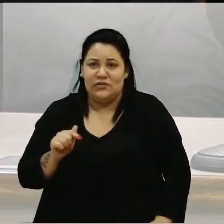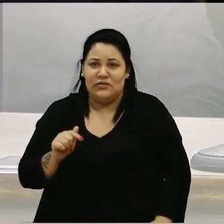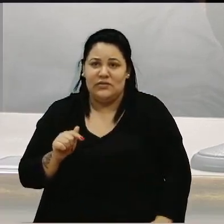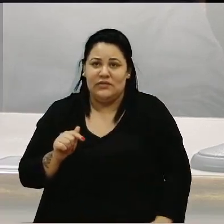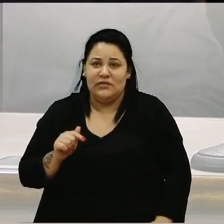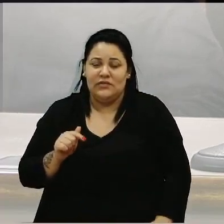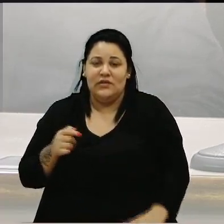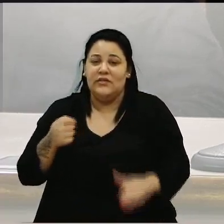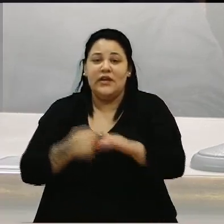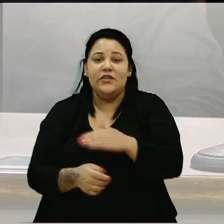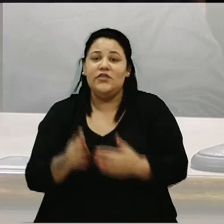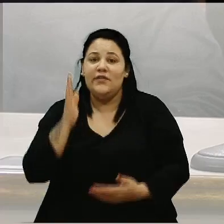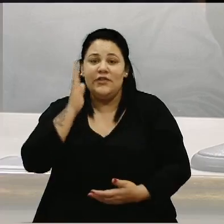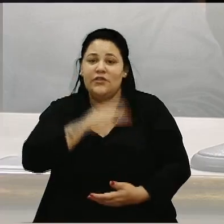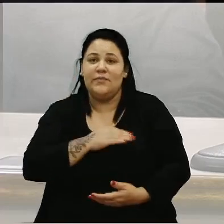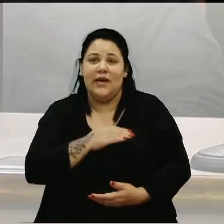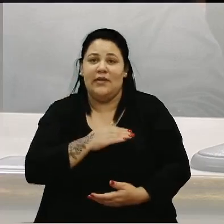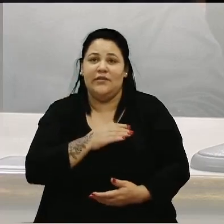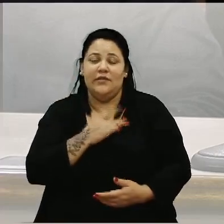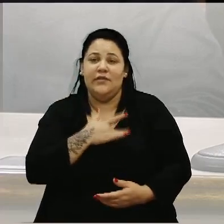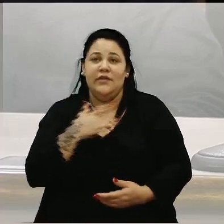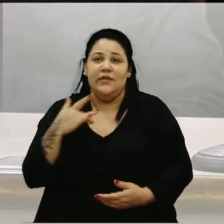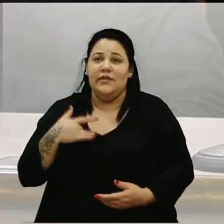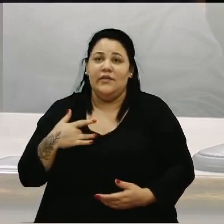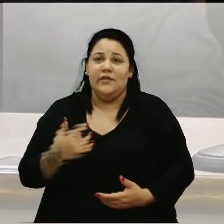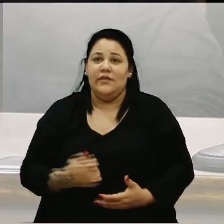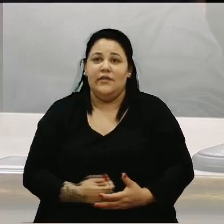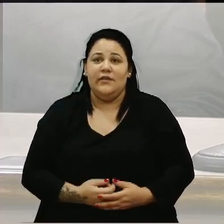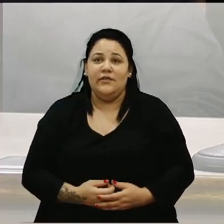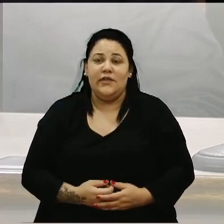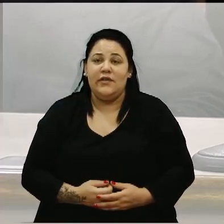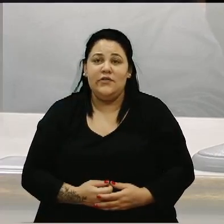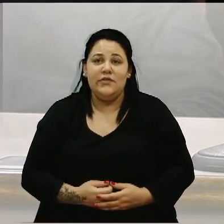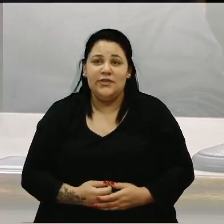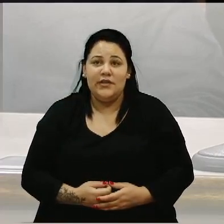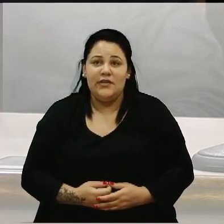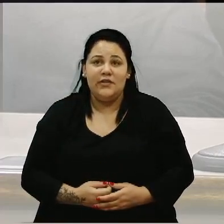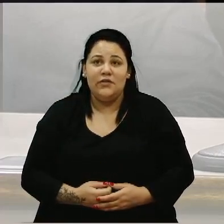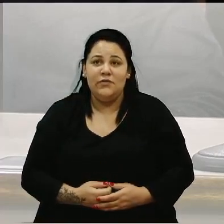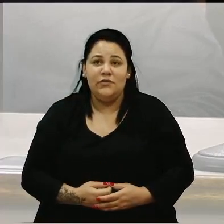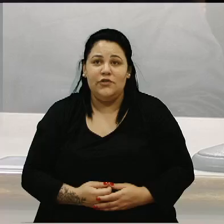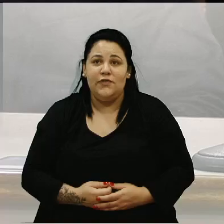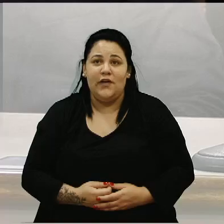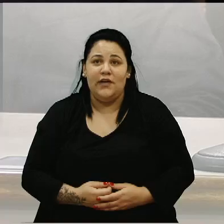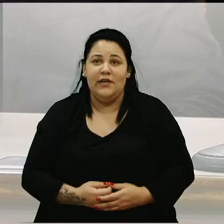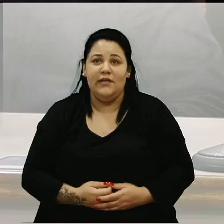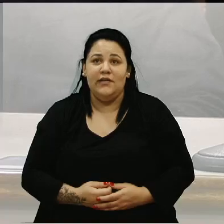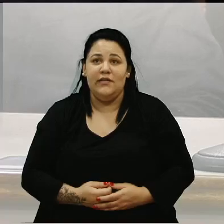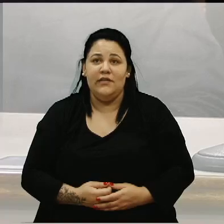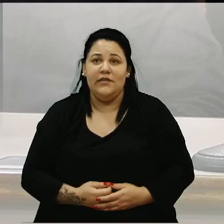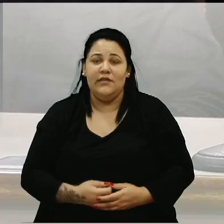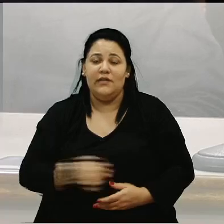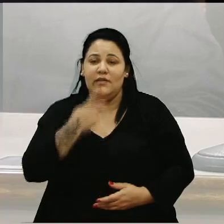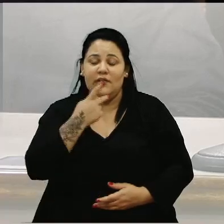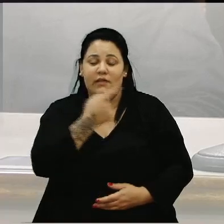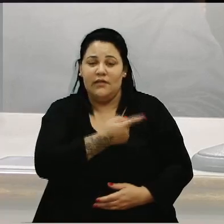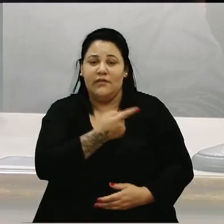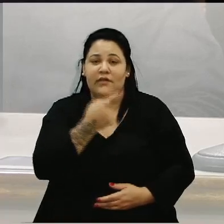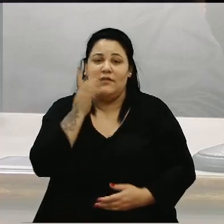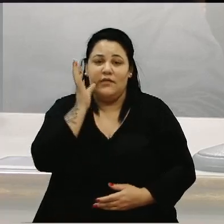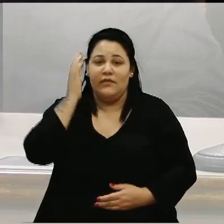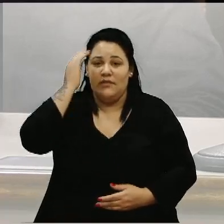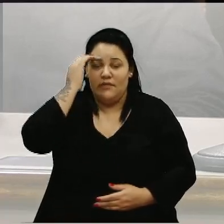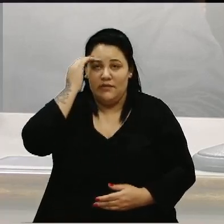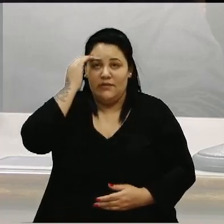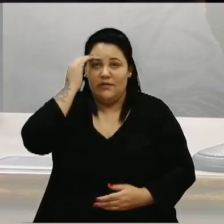mal na saúde. Não tá na contramão do que o vereador Felipe falou. A gente está gastando e não prevenindo